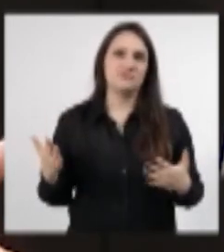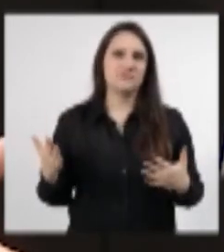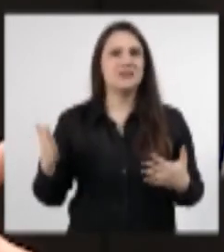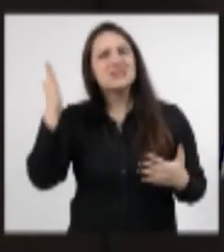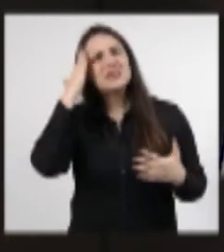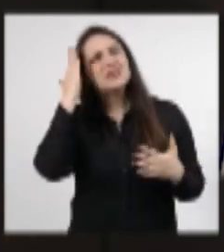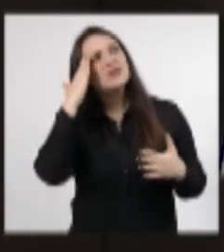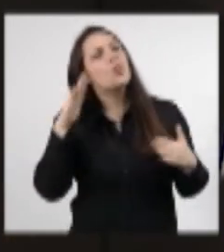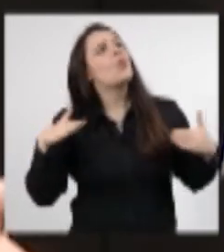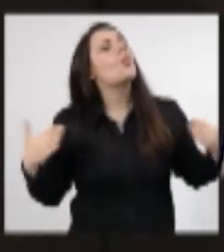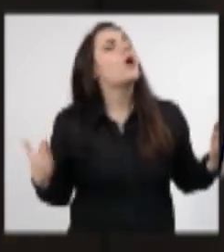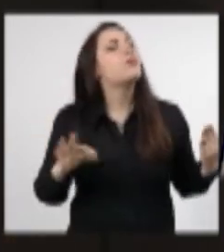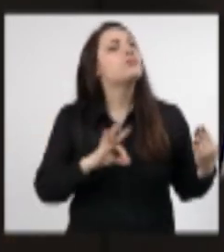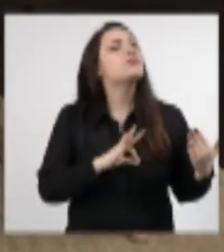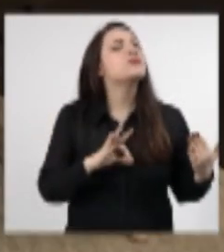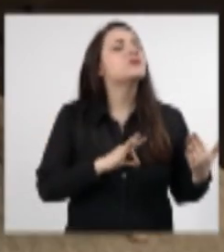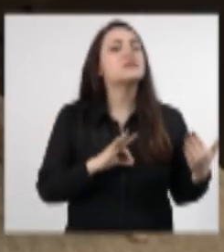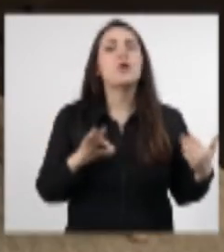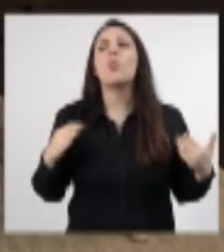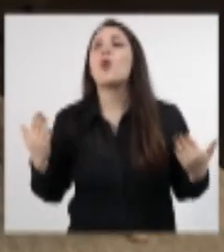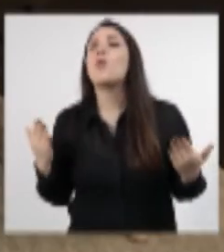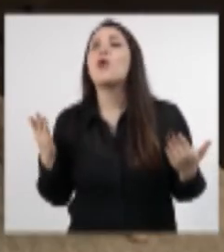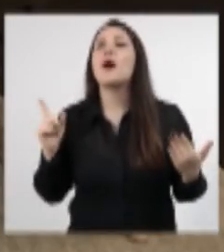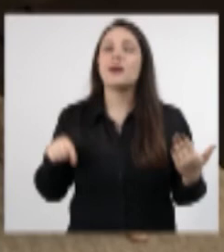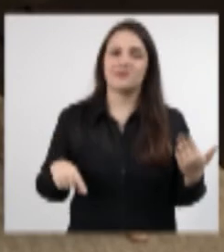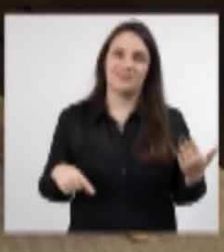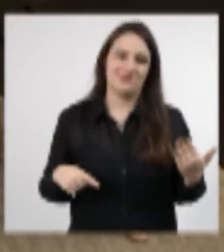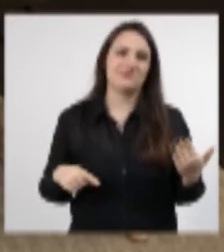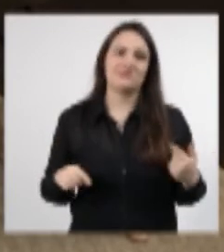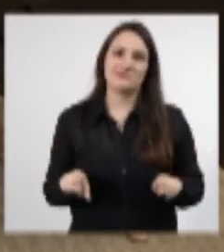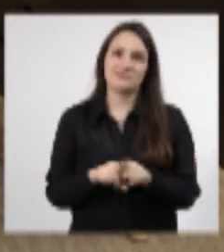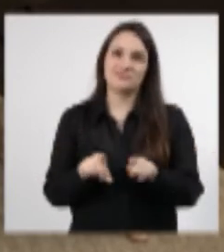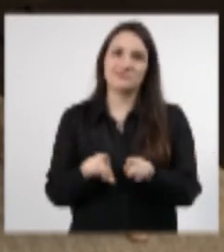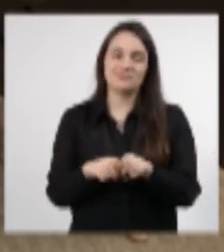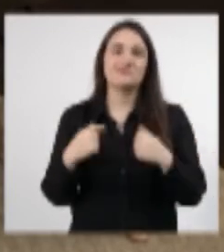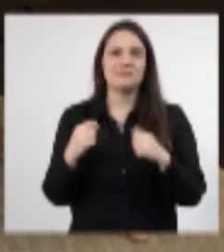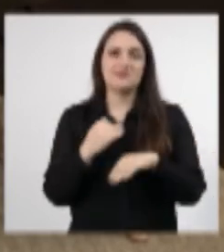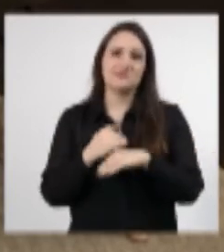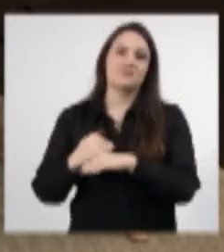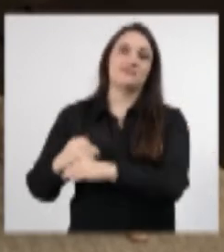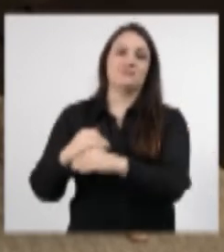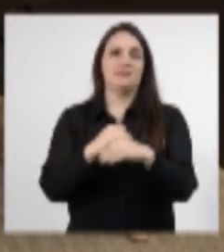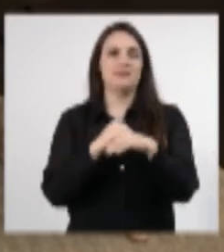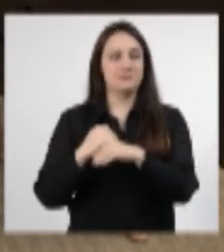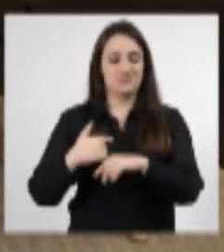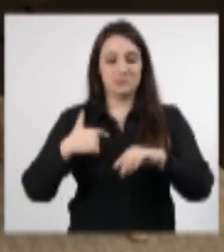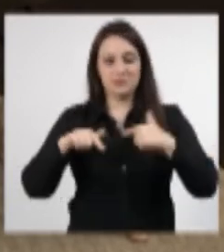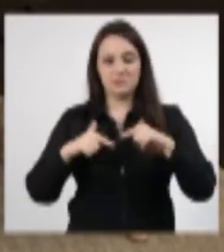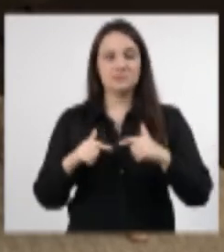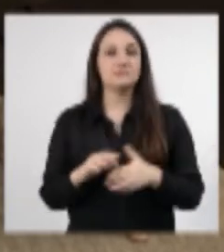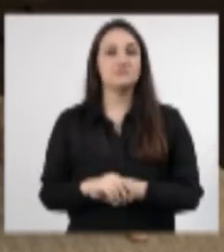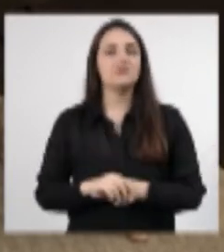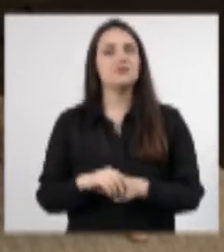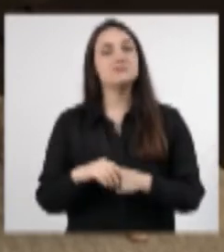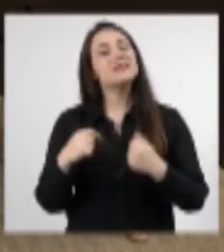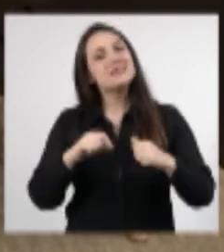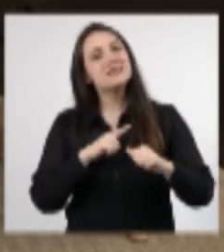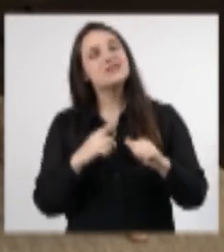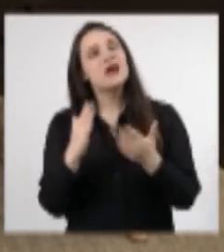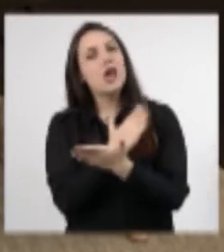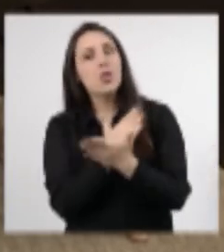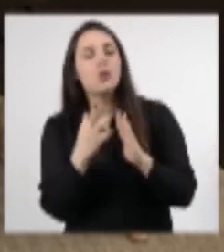acesso à população e distinguir uma polícia da outra. Ainda nesse sentido, nós temos também a padronização de atuação. Então, são